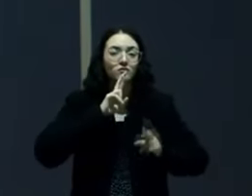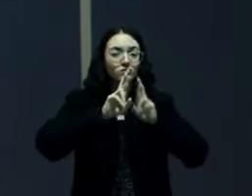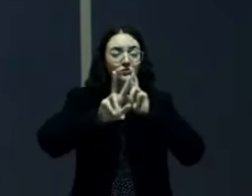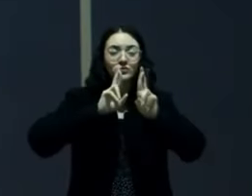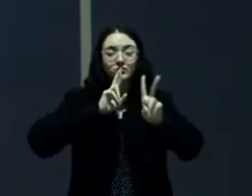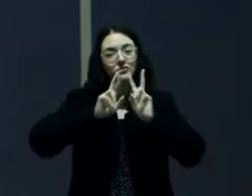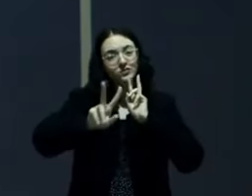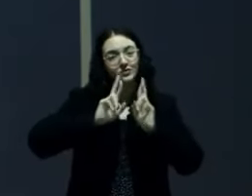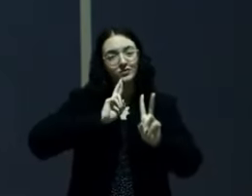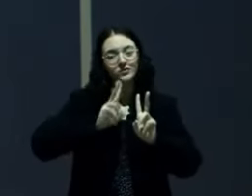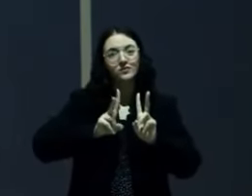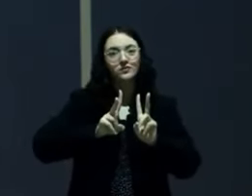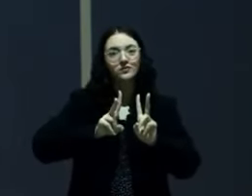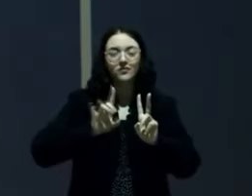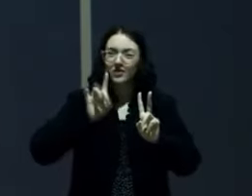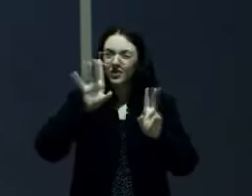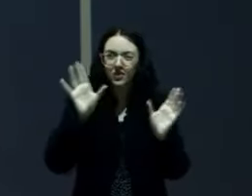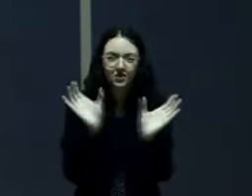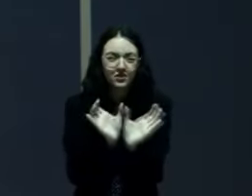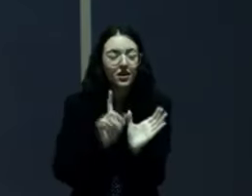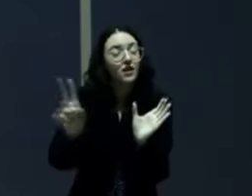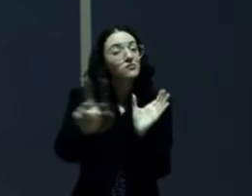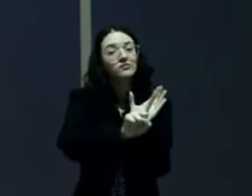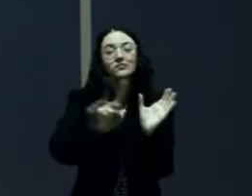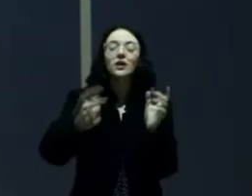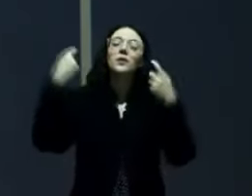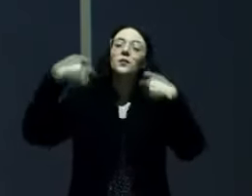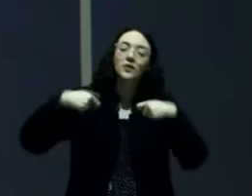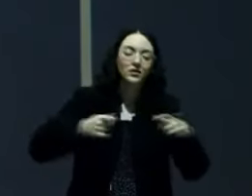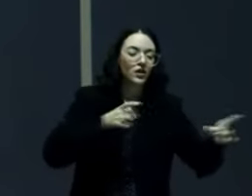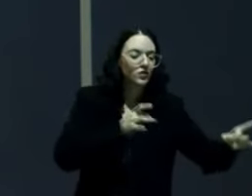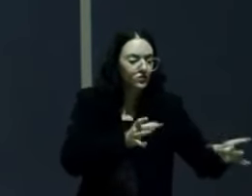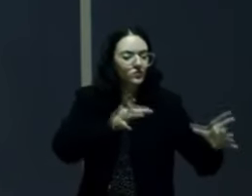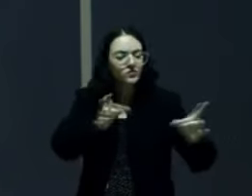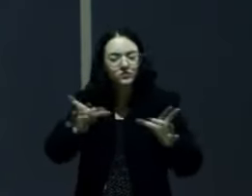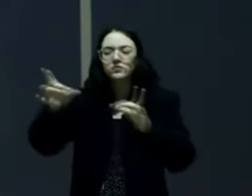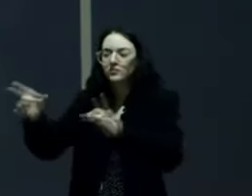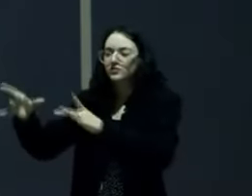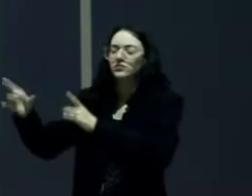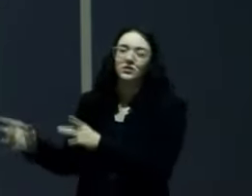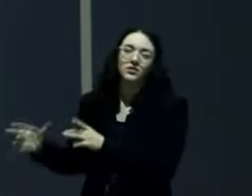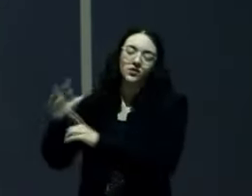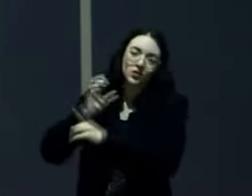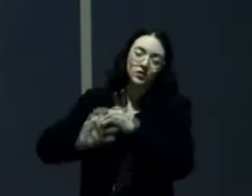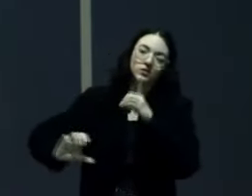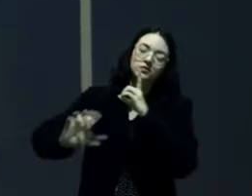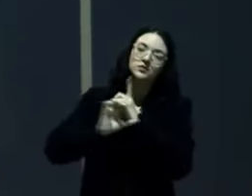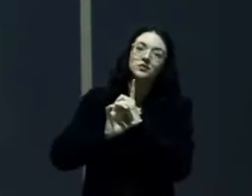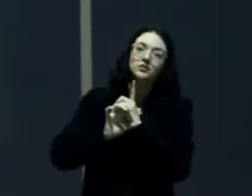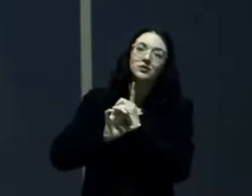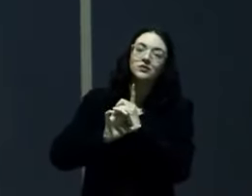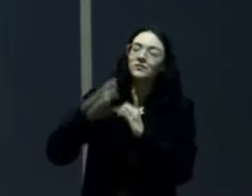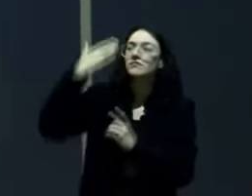Isso não é só em ceia, isso tem que ser repetido em cultos. Mas a ceia nós entendemos, e